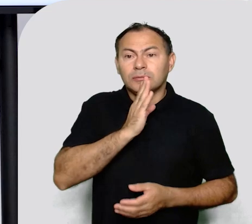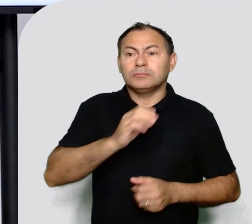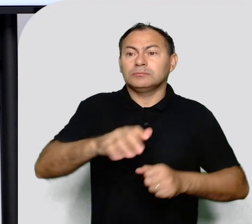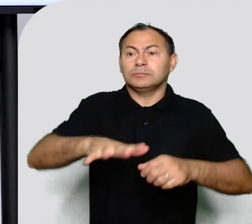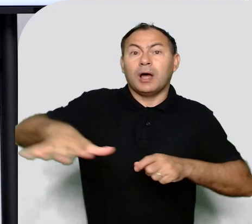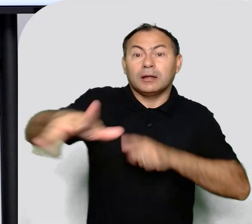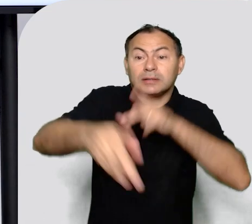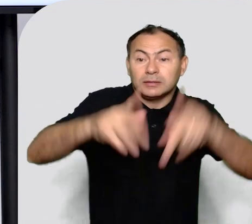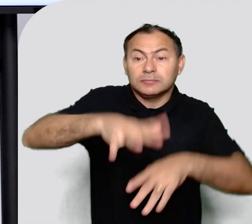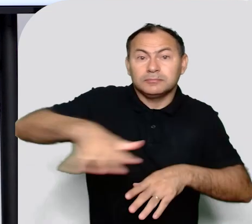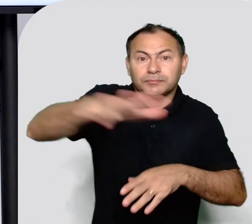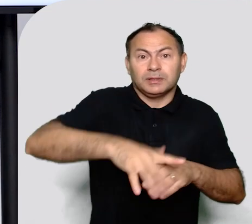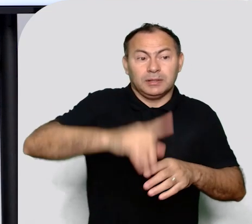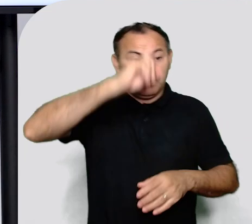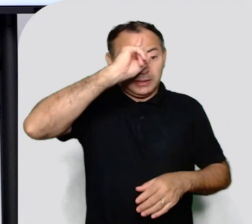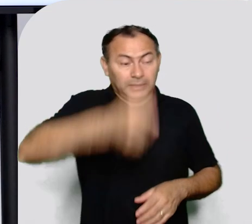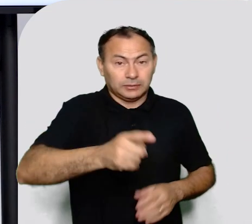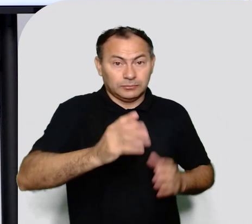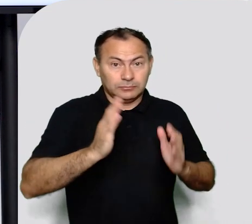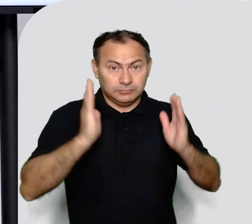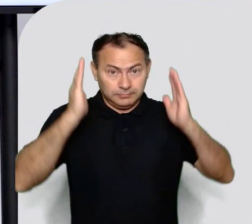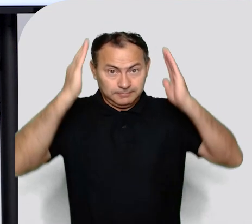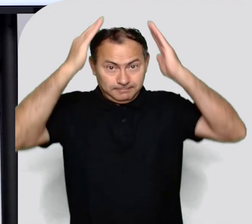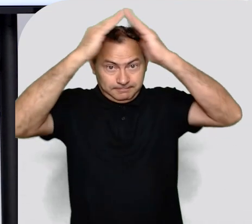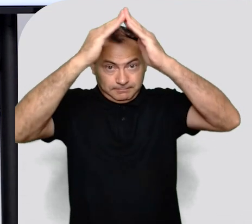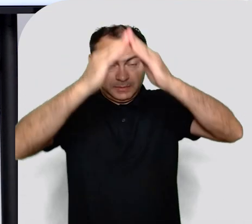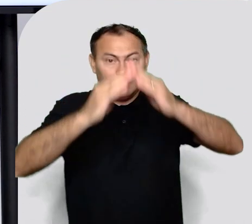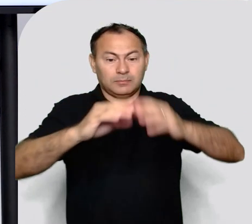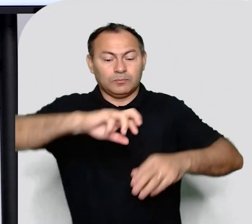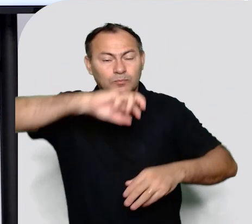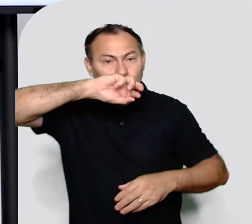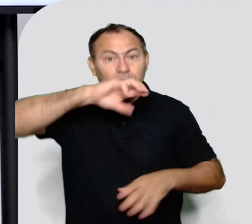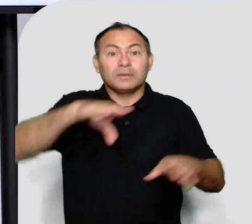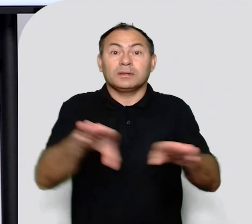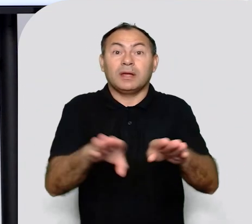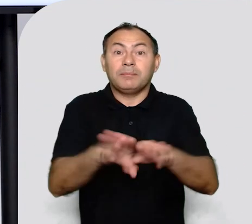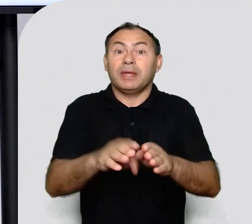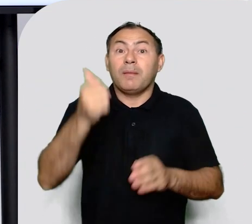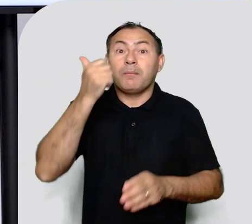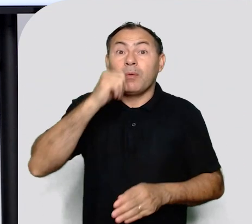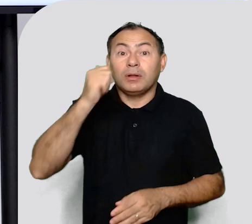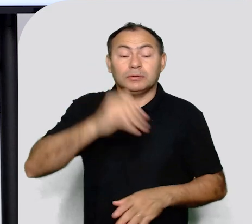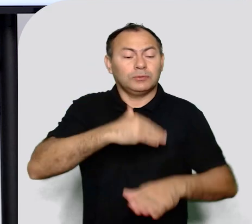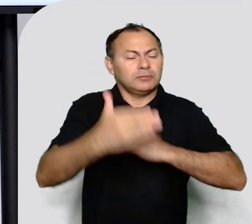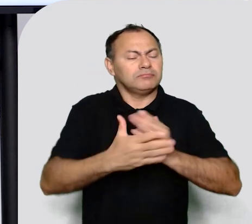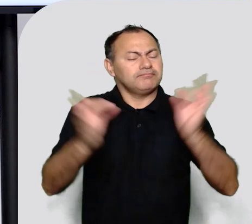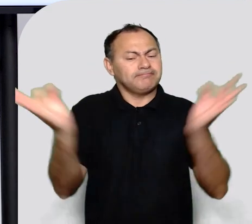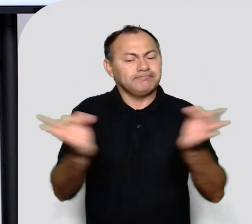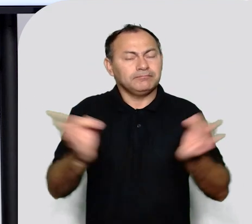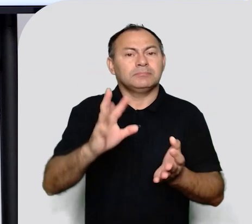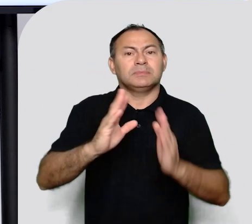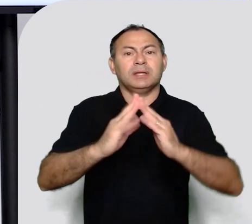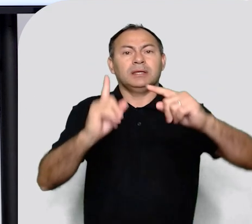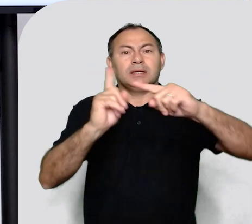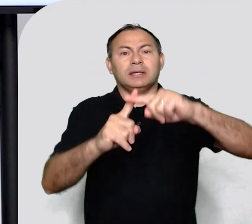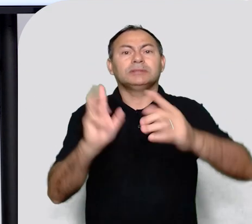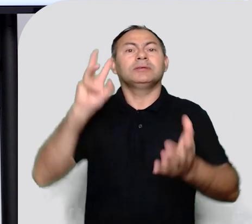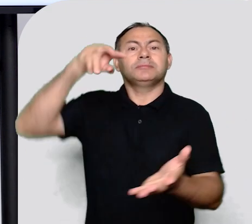reconhecimento público e o mandato do bispo, também as mulheres, torna mais eficaz na Igreja